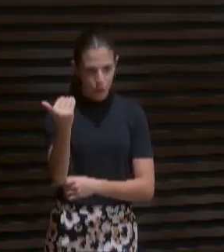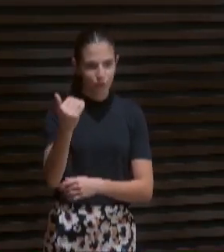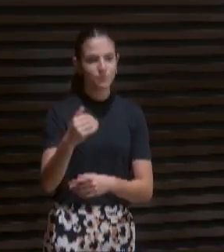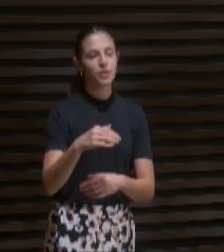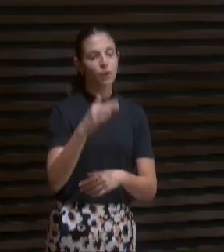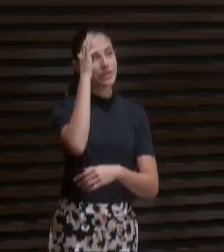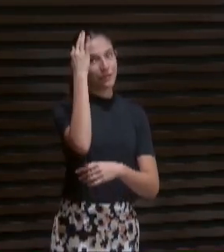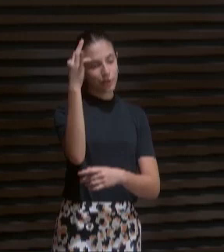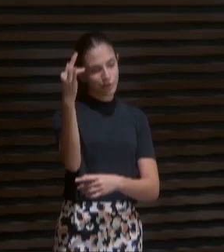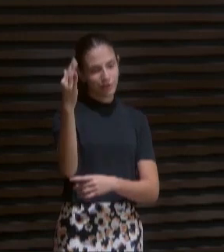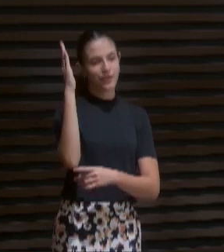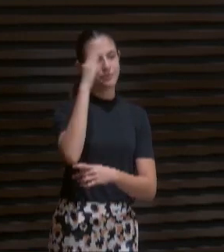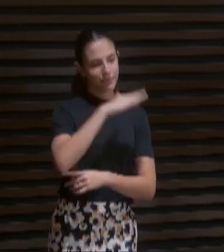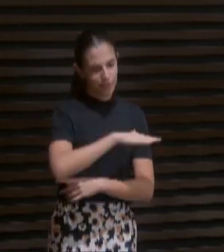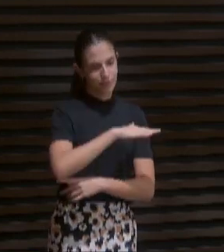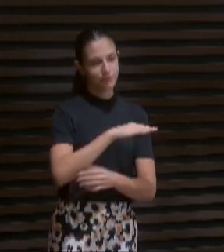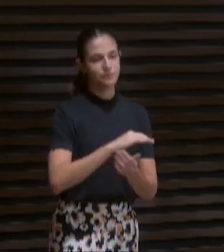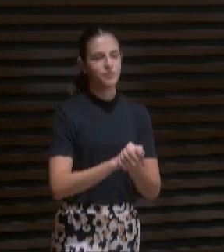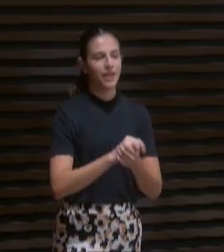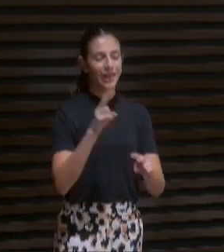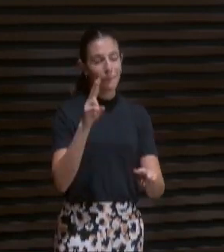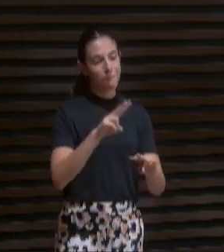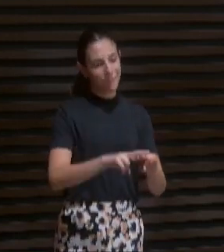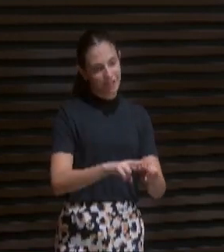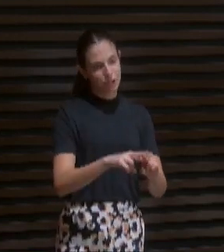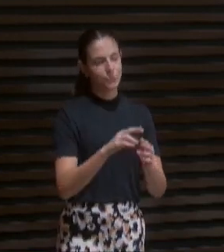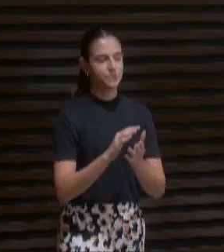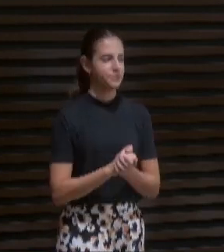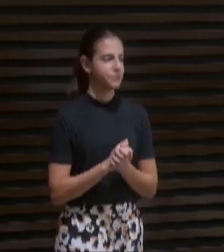ela prende, ele a cativa.